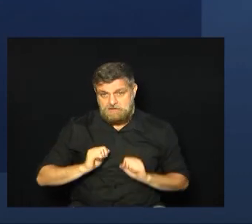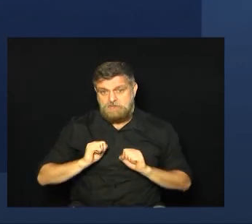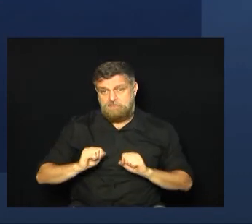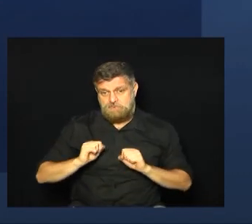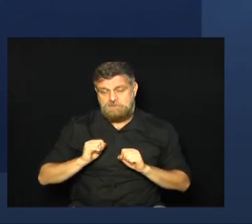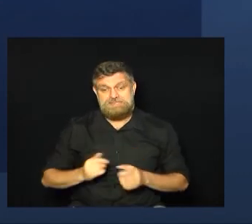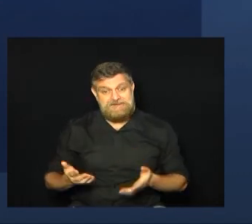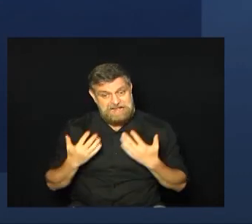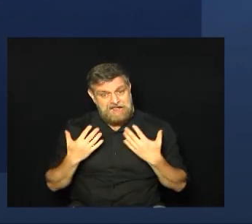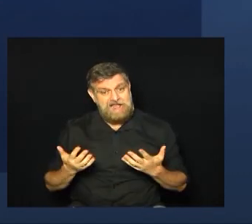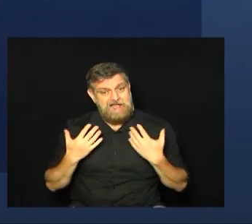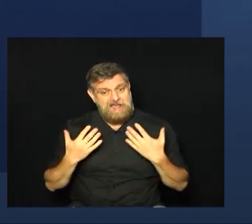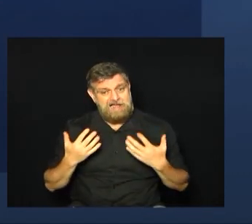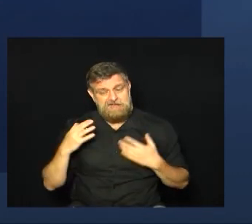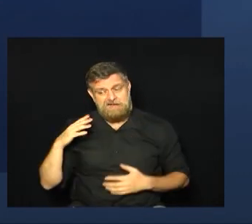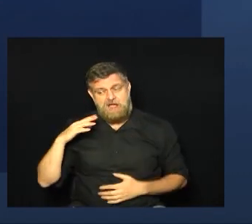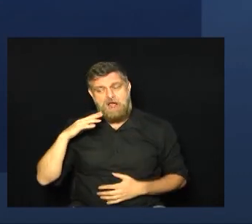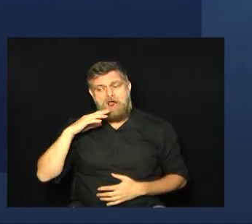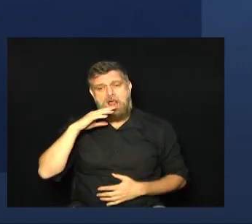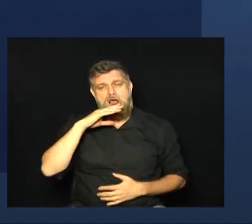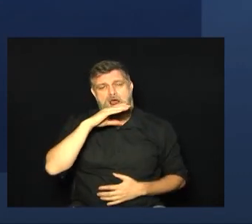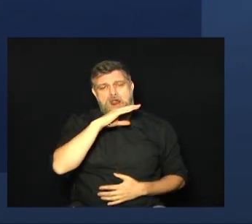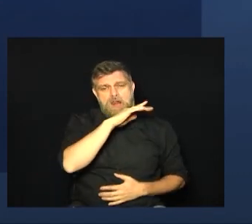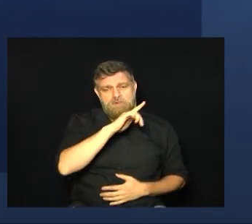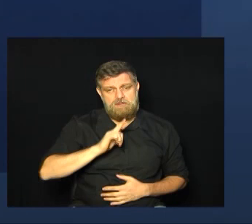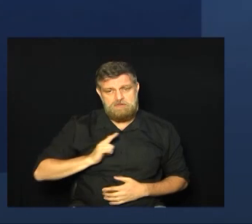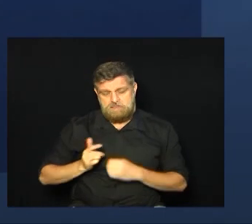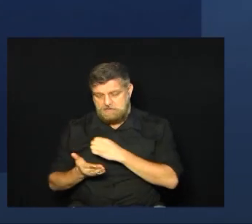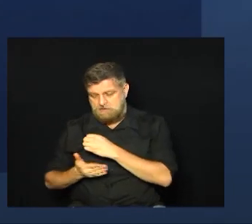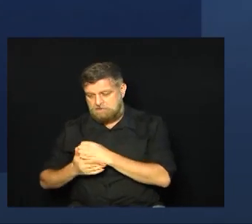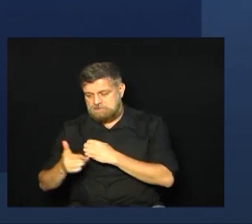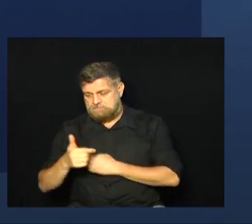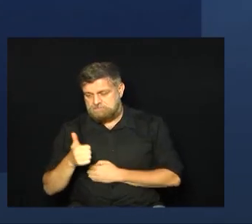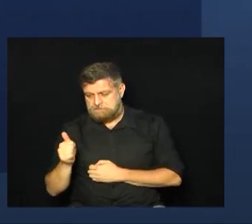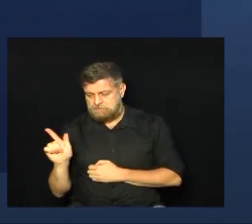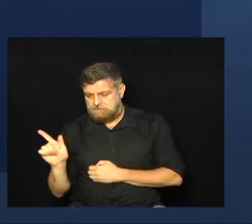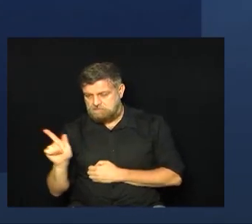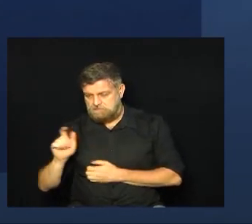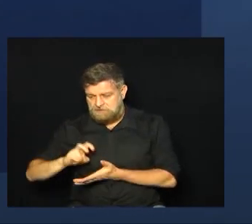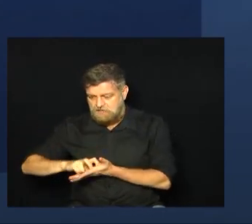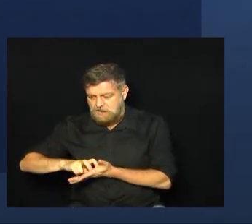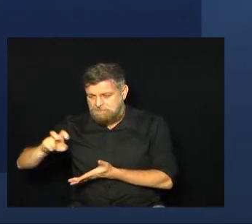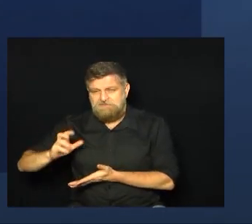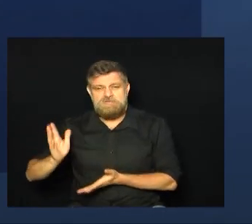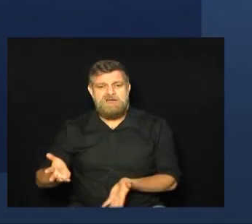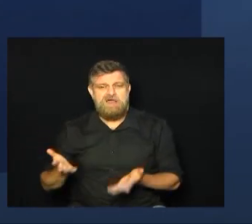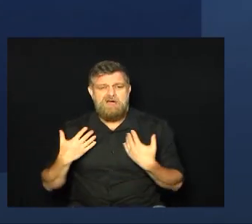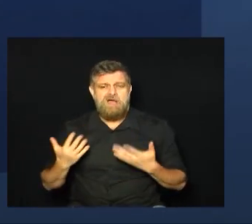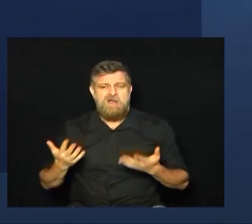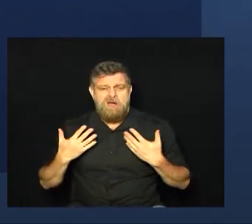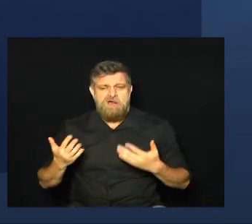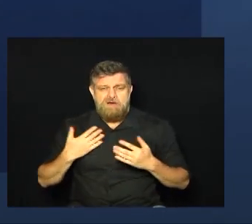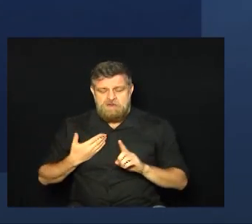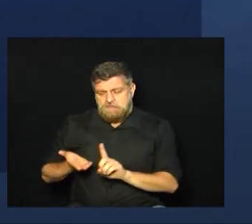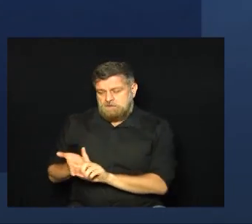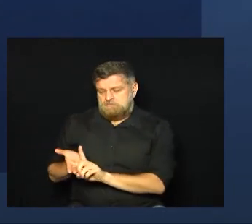de calor aqui na cidade de Campinas, hein? Então, mínima de 21, já amanhece naquele calorão. Ao longo do